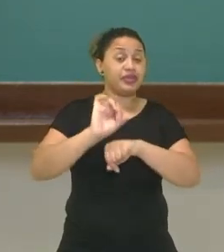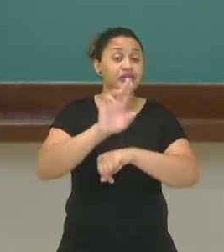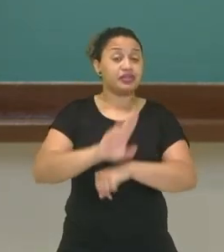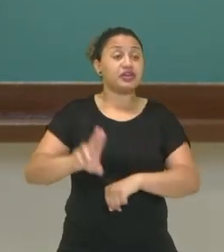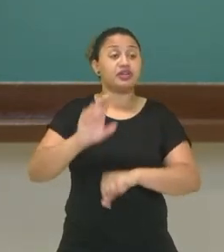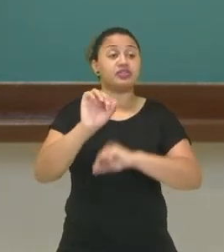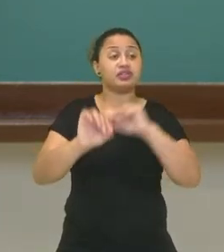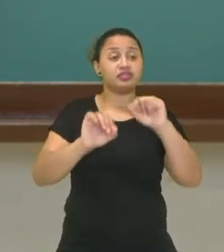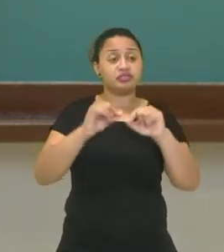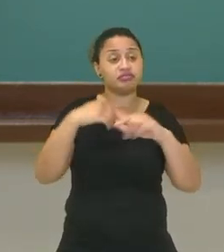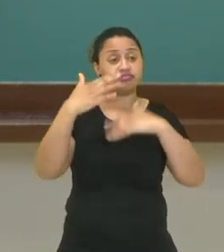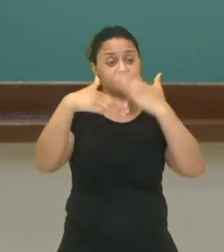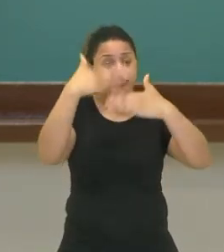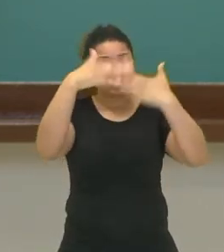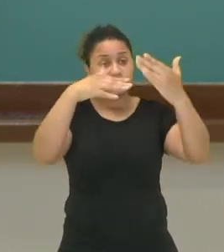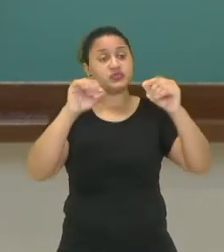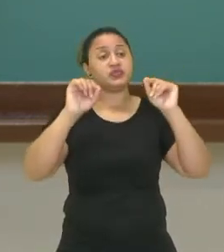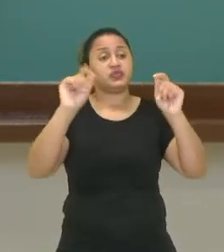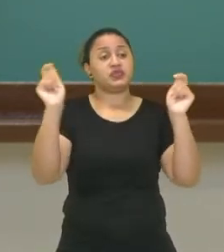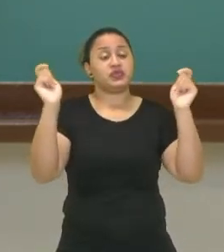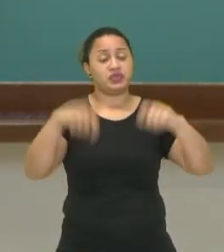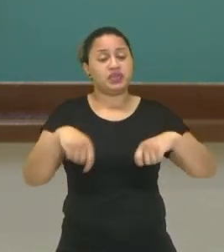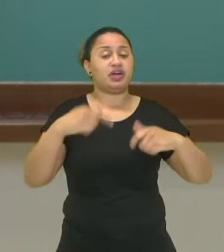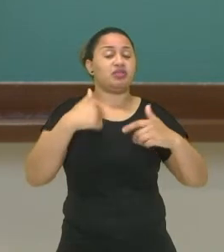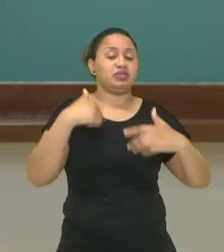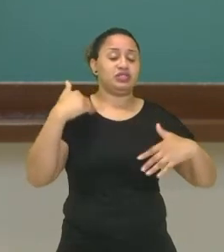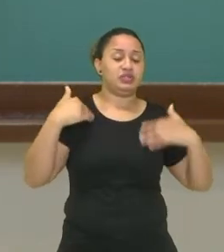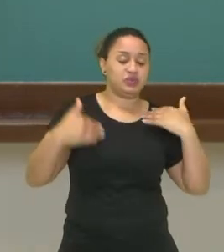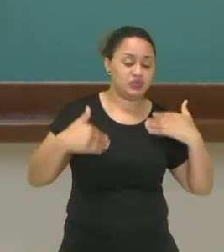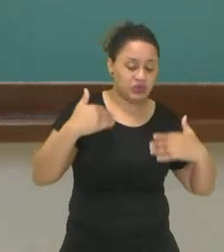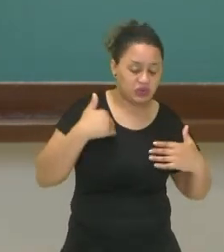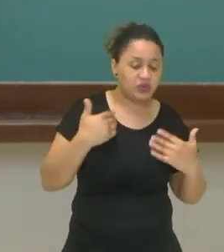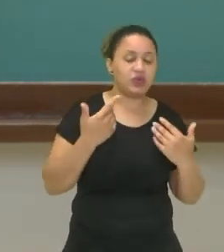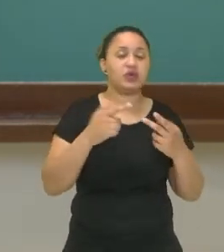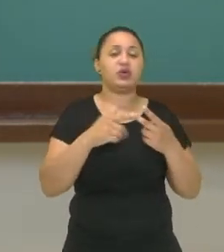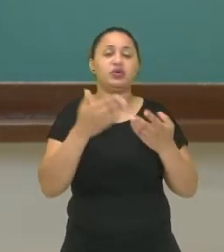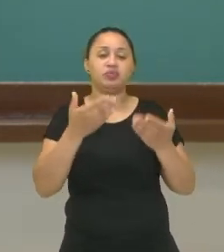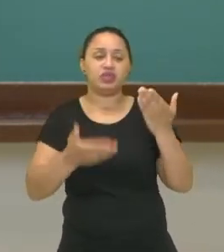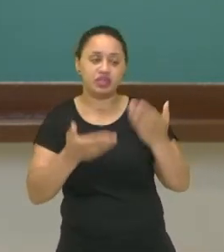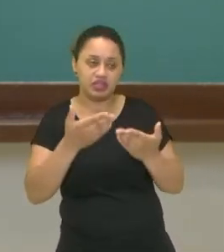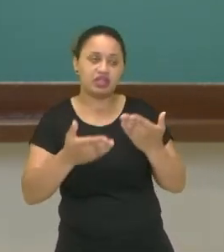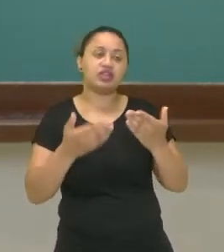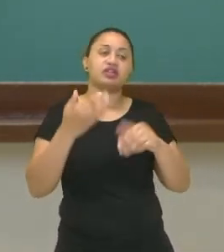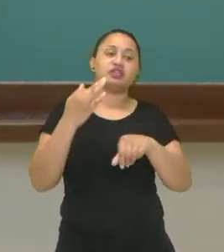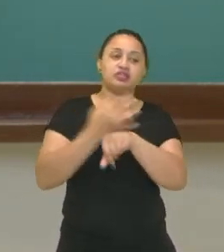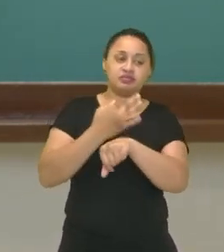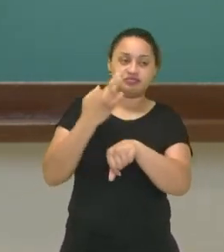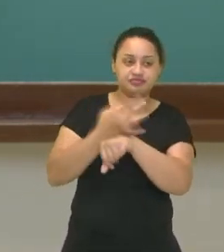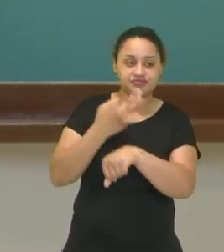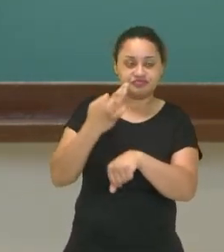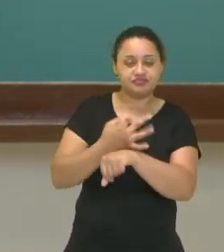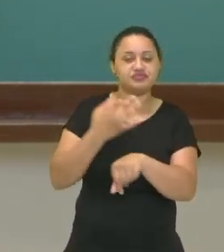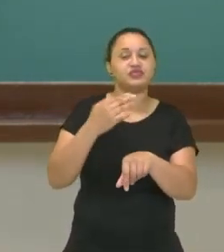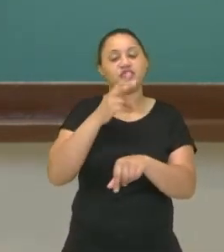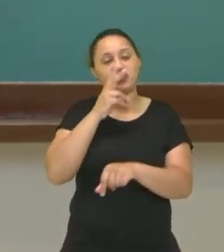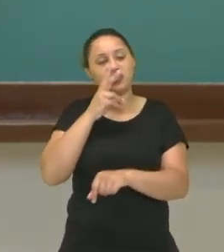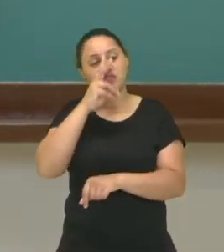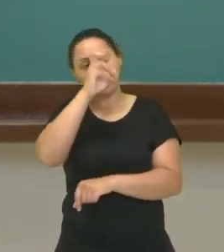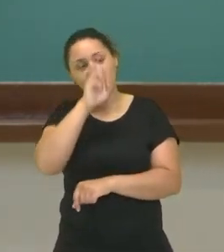para desenvolver as capacidades físicas, equilíbrio, resistência,